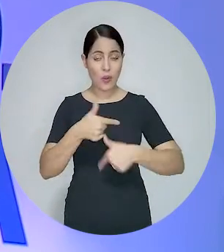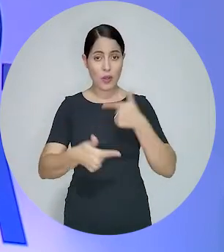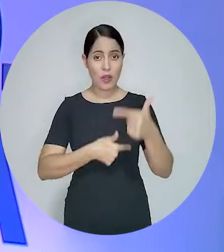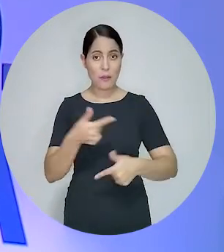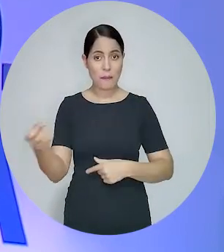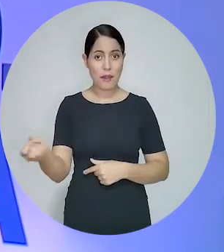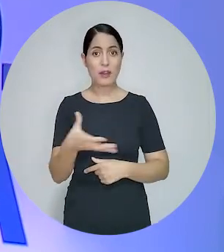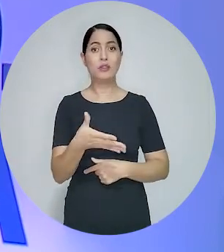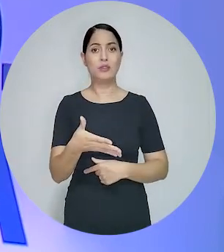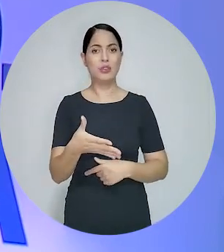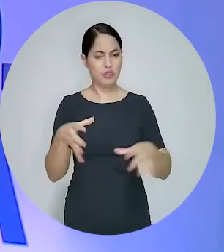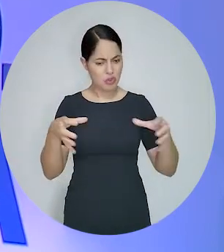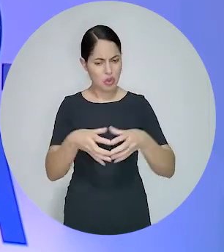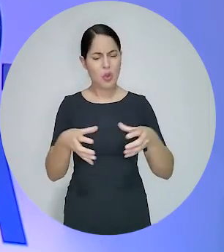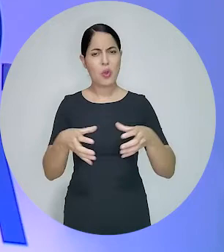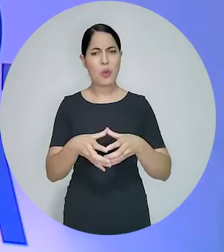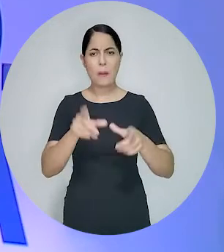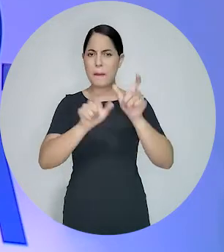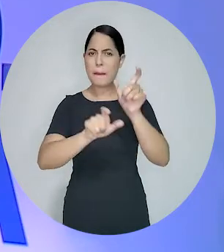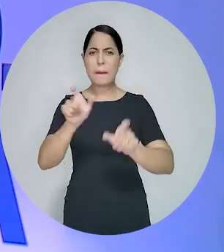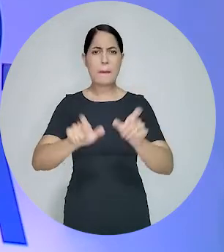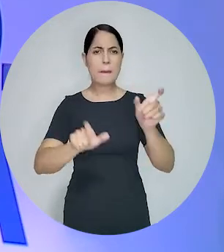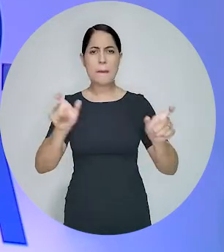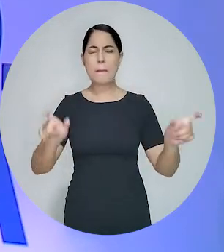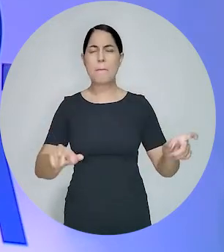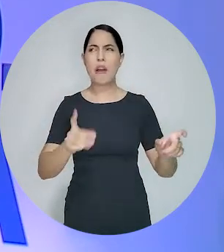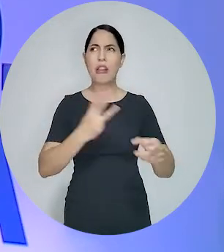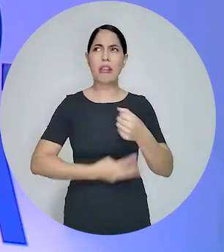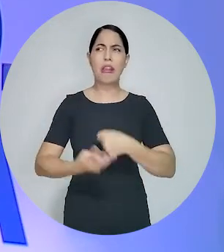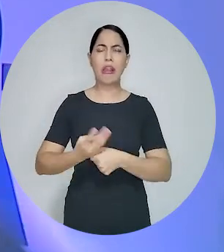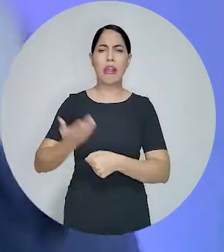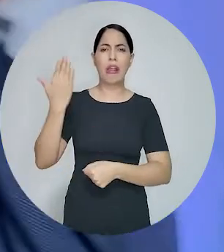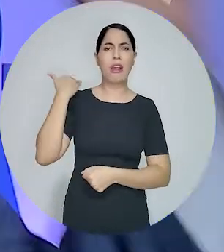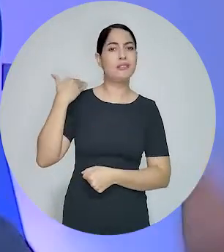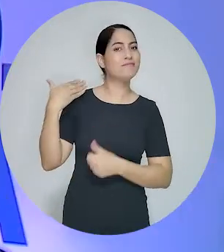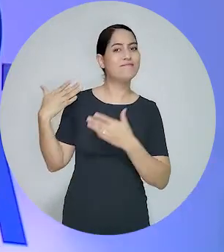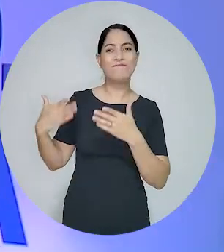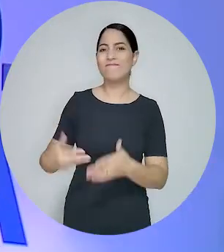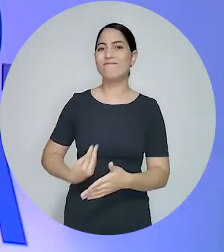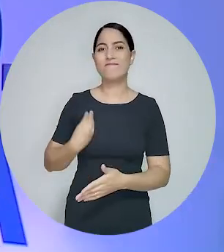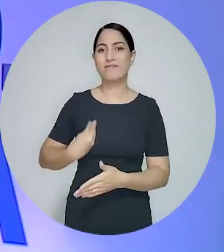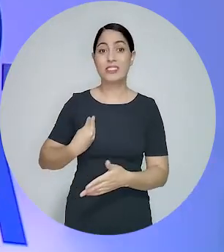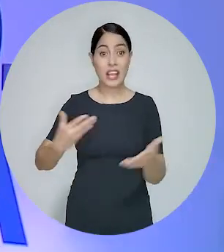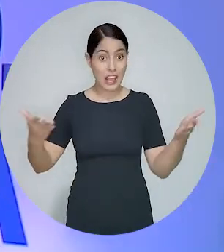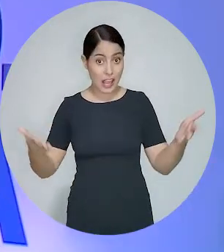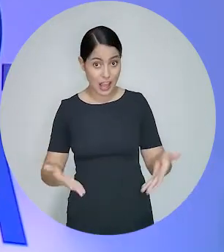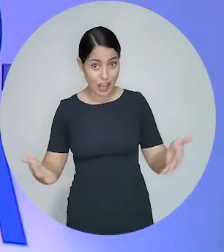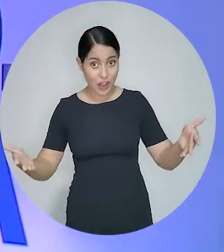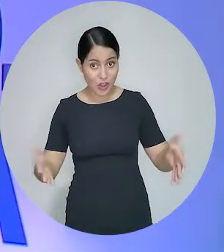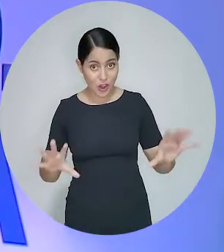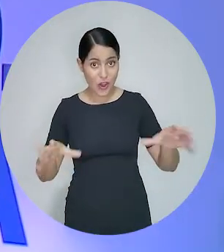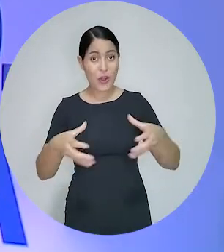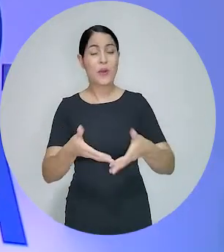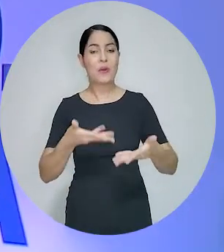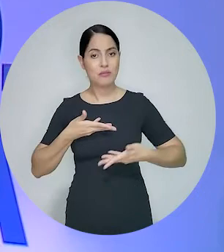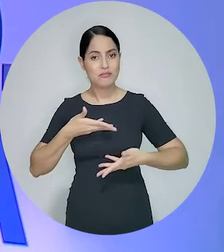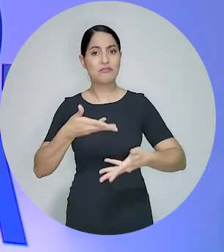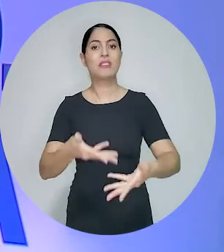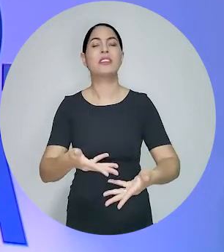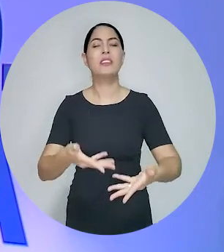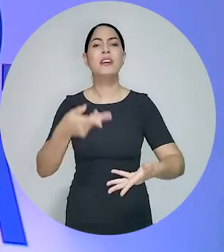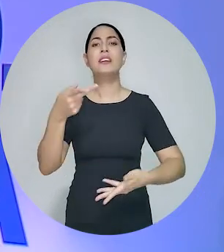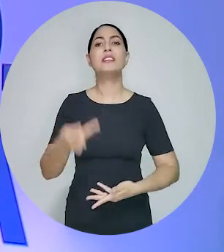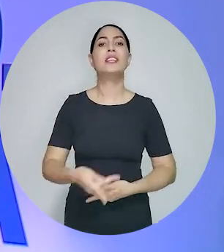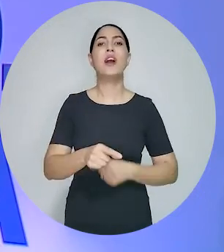grupo renovado, com um grupo que abraçou muitas pessoas que lá 3 anos atrás não participaram conosco, mas isso